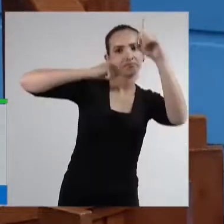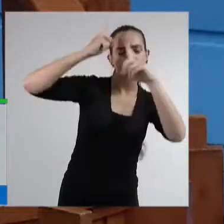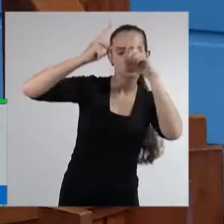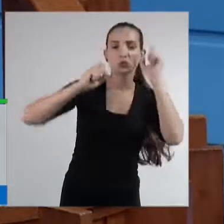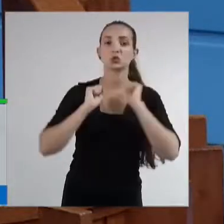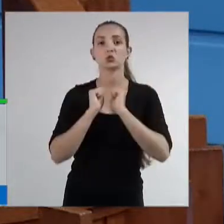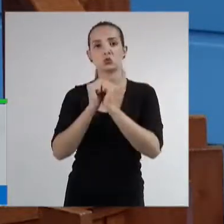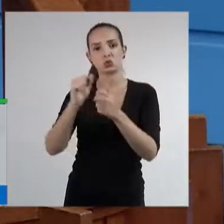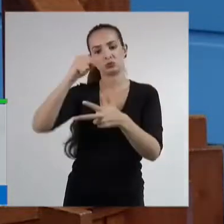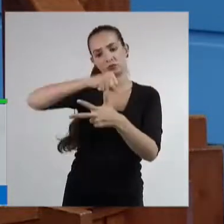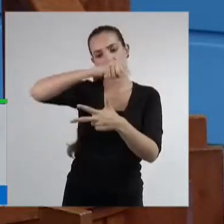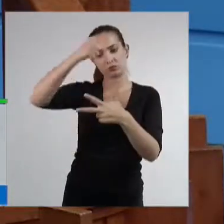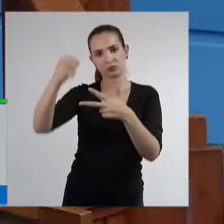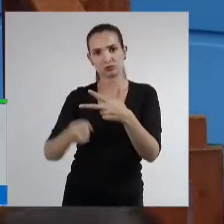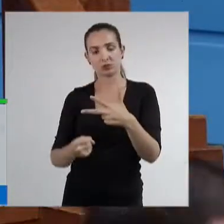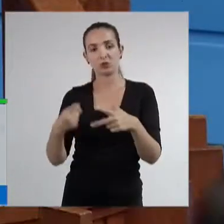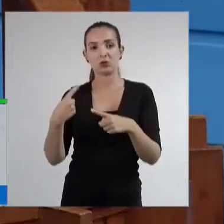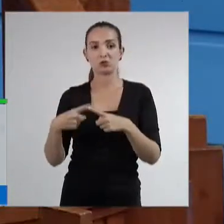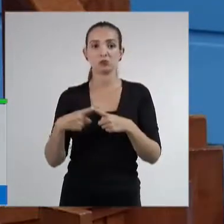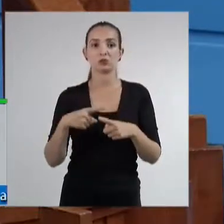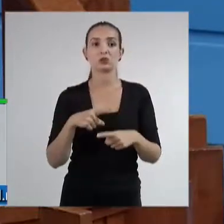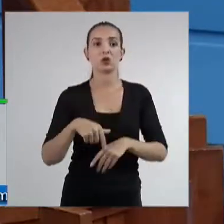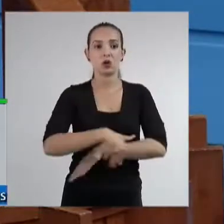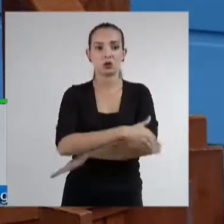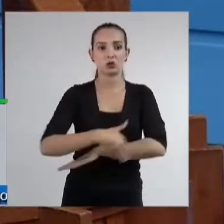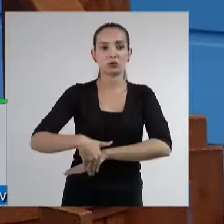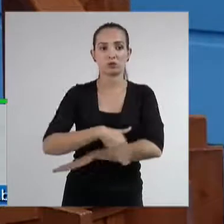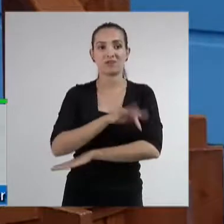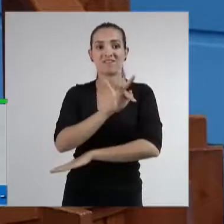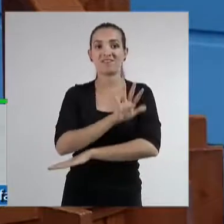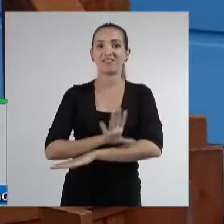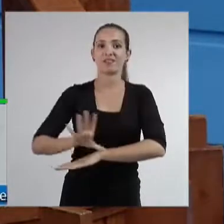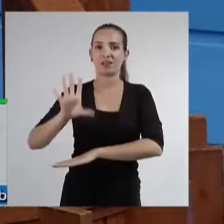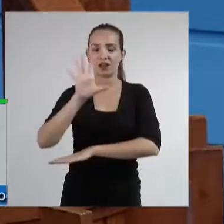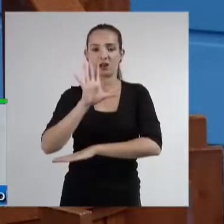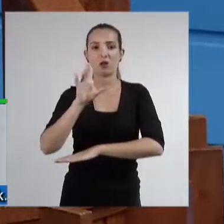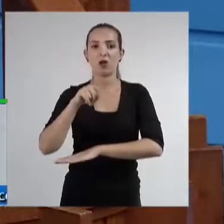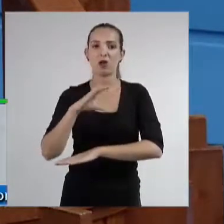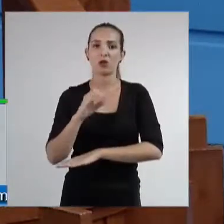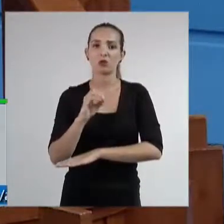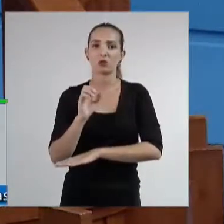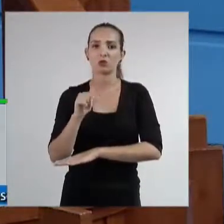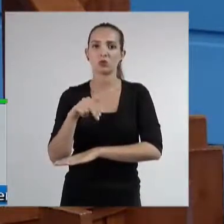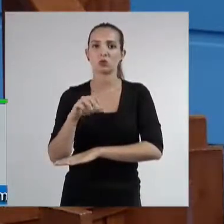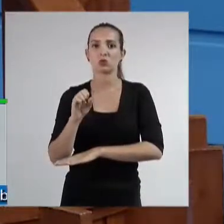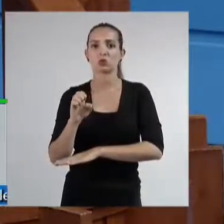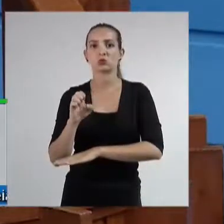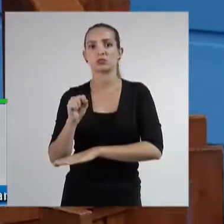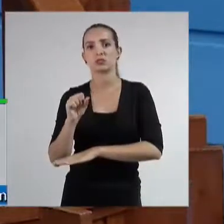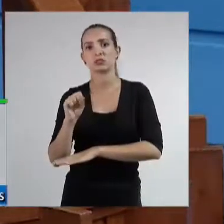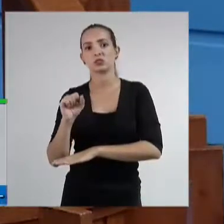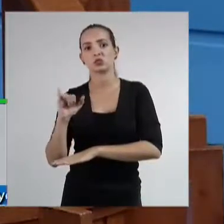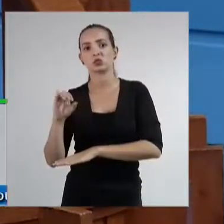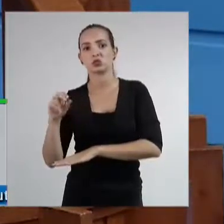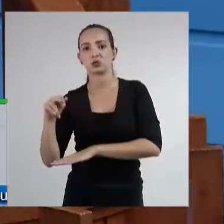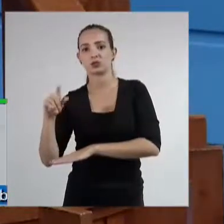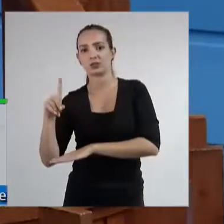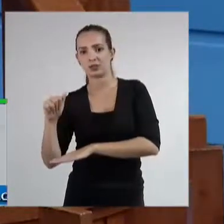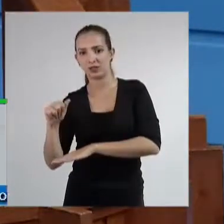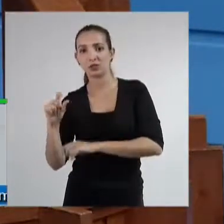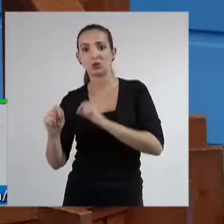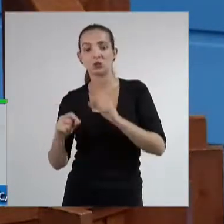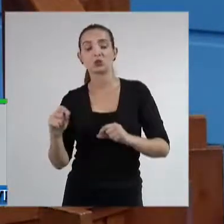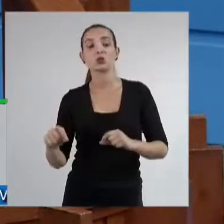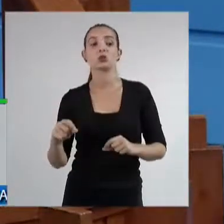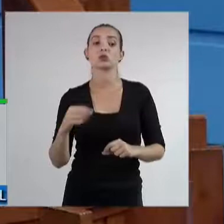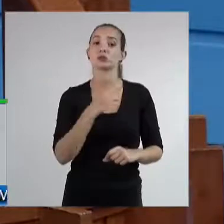os poderes, porque, apesar da rodovia federal ser concessionada, os deputados federais, os senadores, têm o dever de